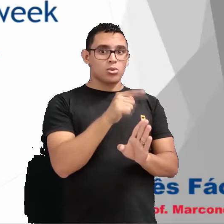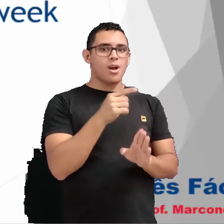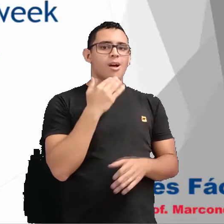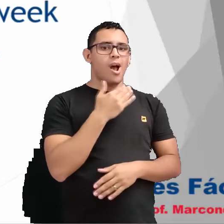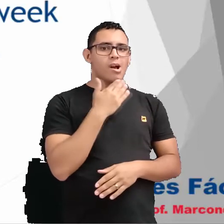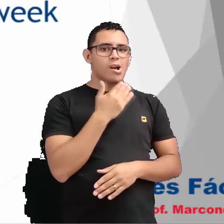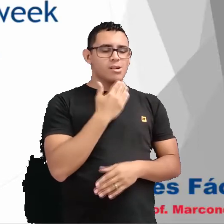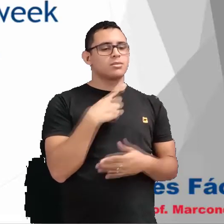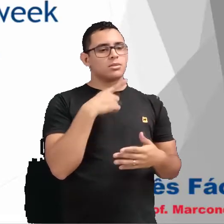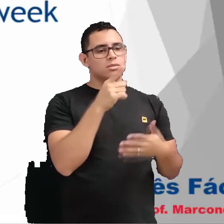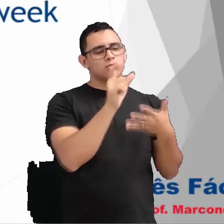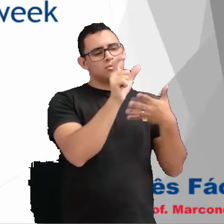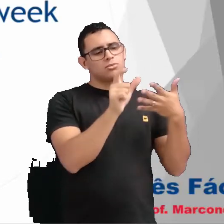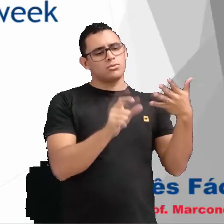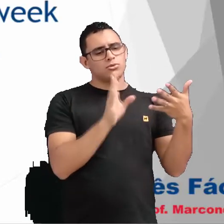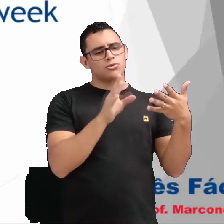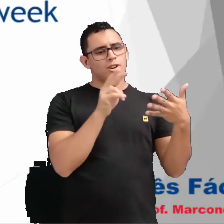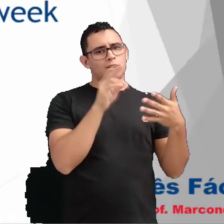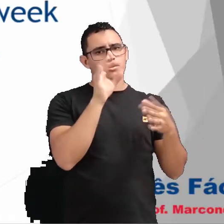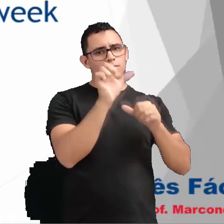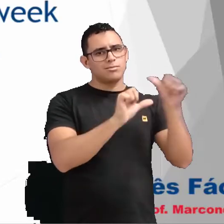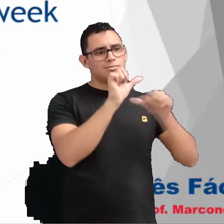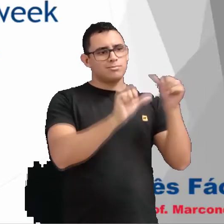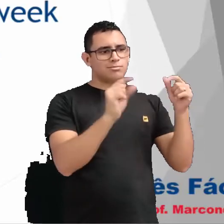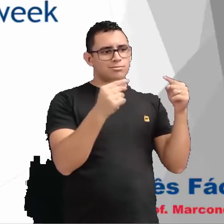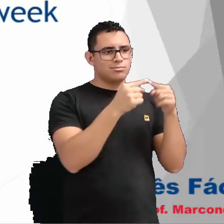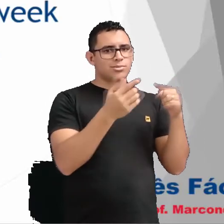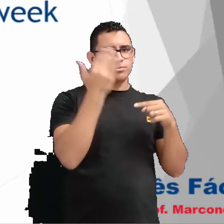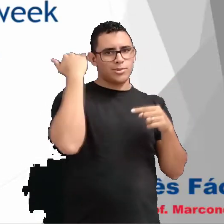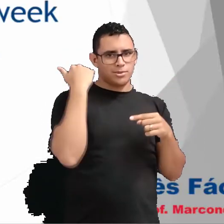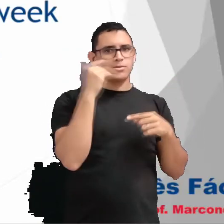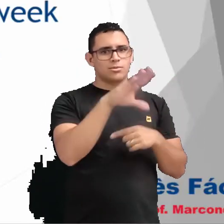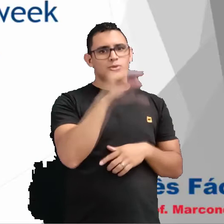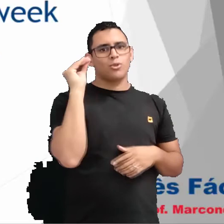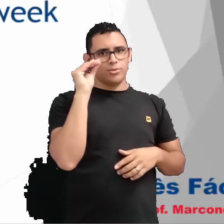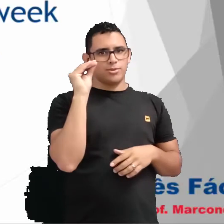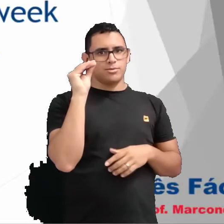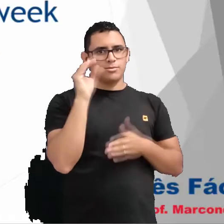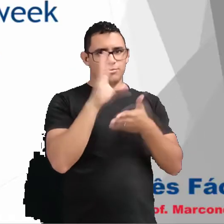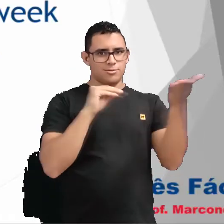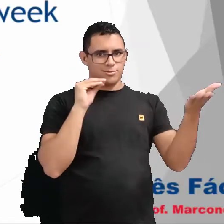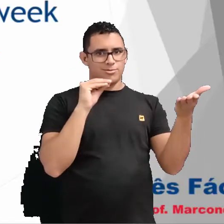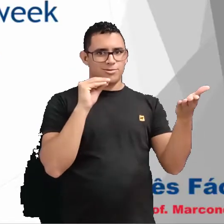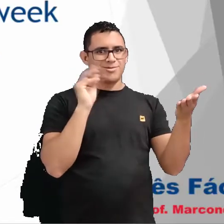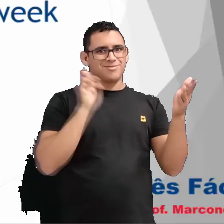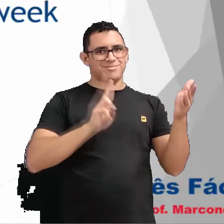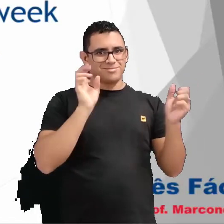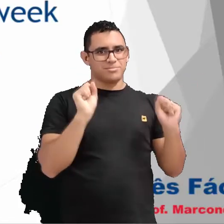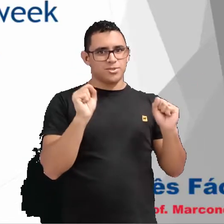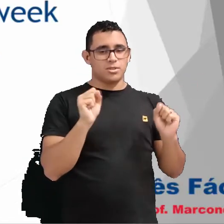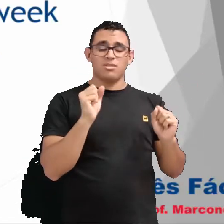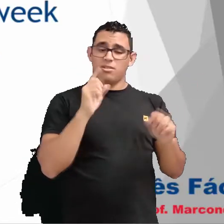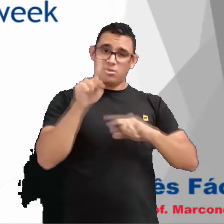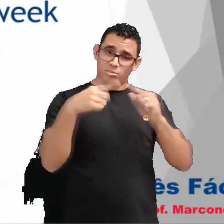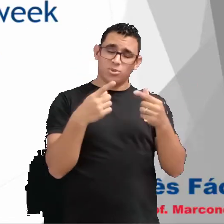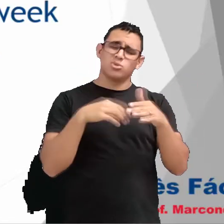irregular, ele está na lista e lá na lista mesmo vocês vão ver qual é a conjugação dele no simple past. Se ele não está na lista, ele então